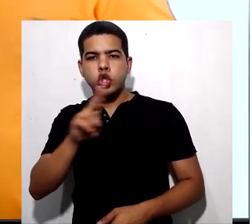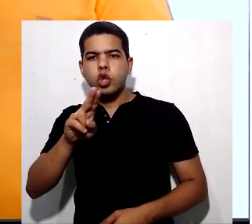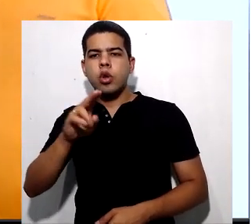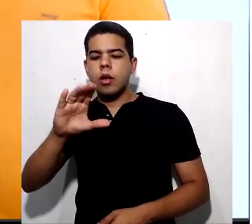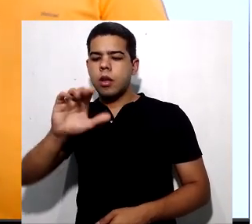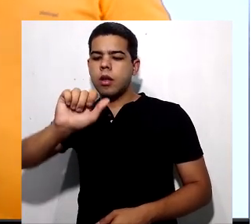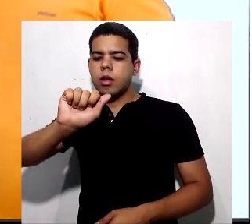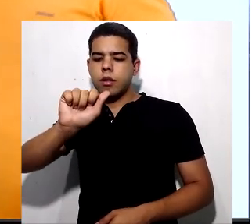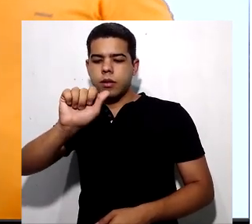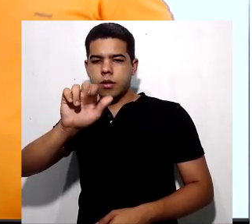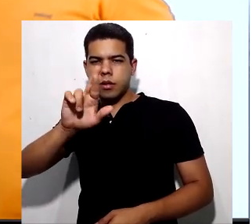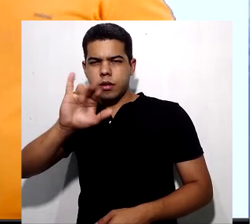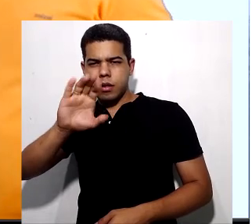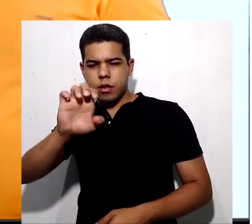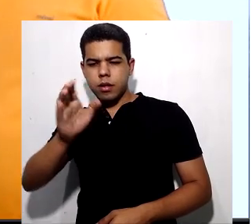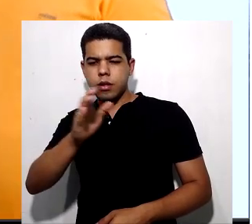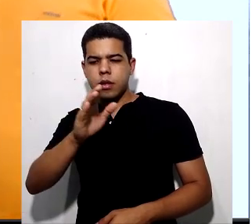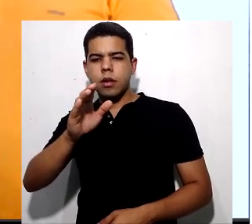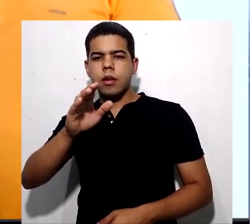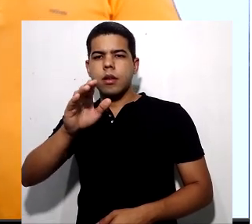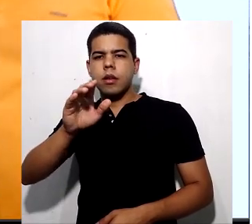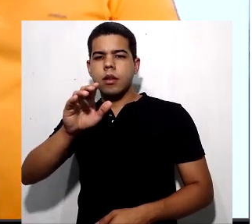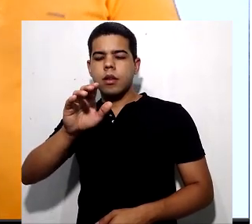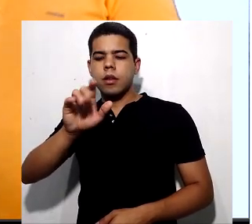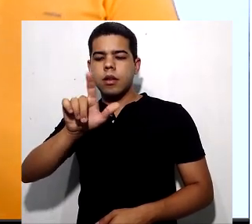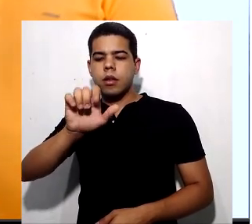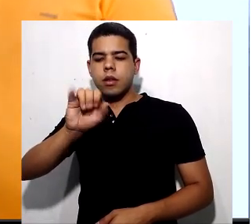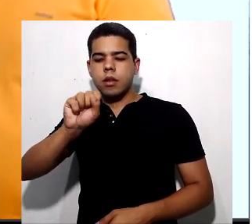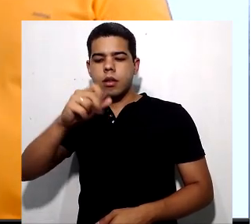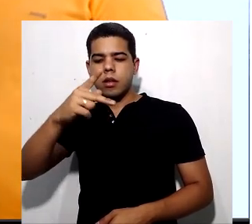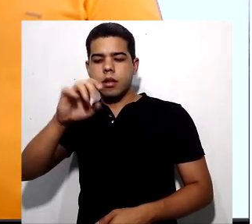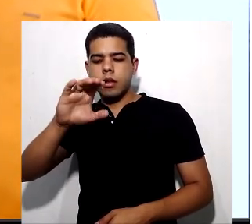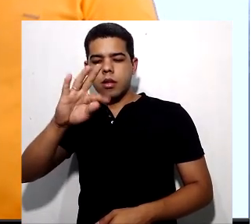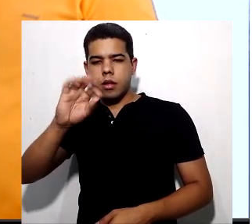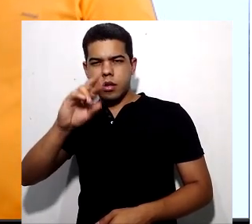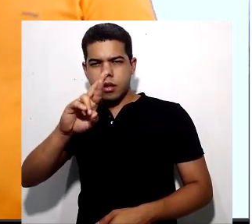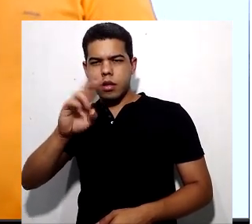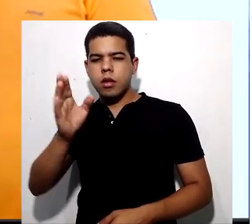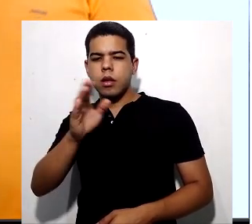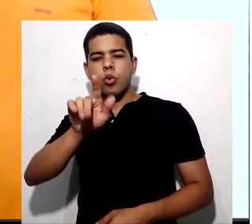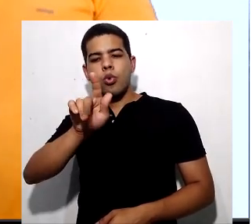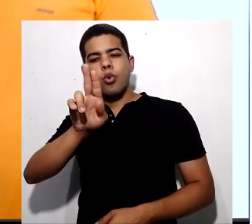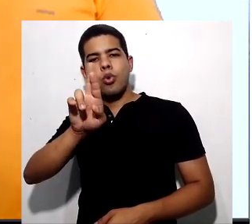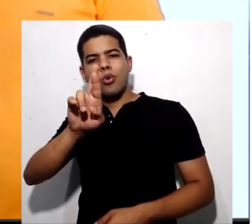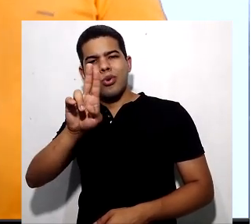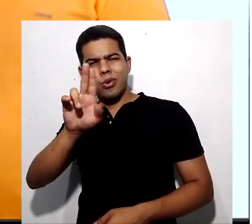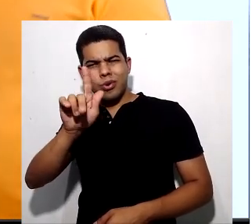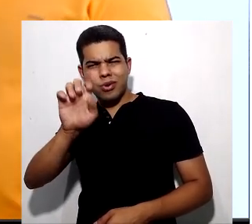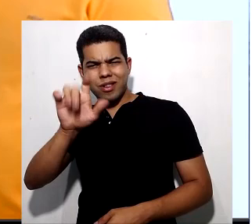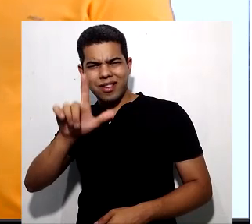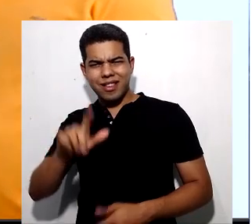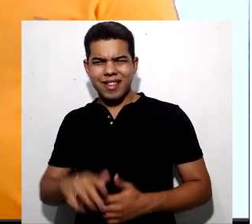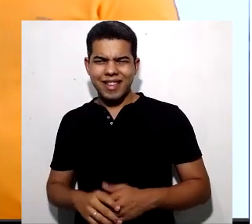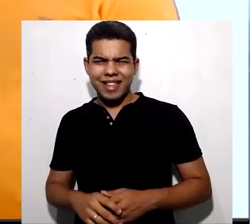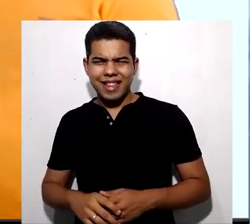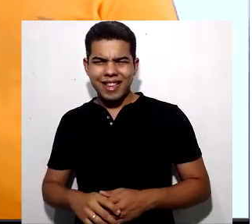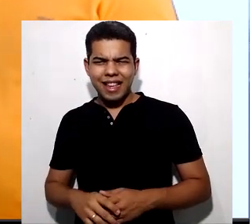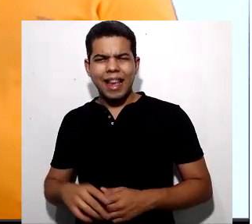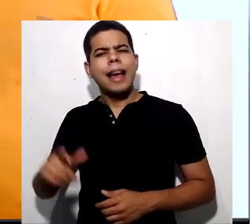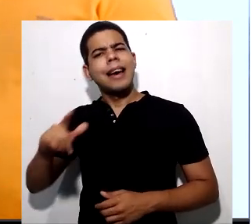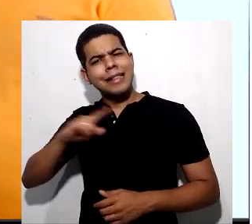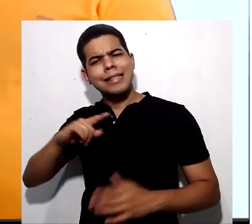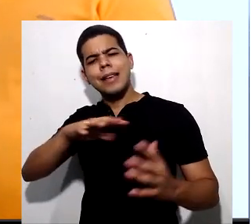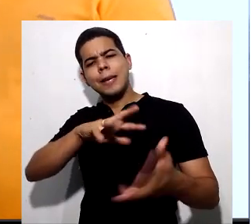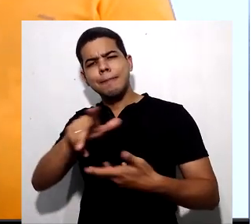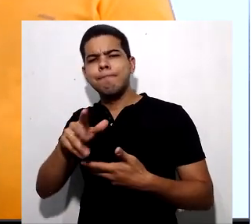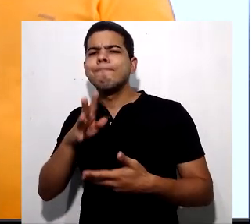Lispector Gurgel Valente, certo? E com o casamento com Mauri, com esse diplomata, ela vai conhecer o mundo, ela